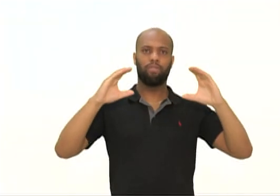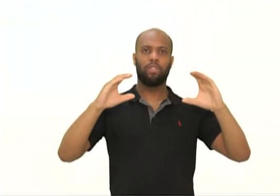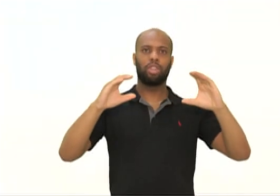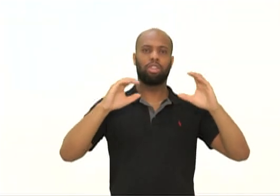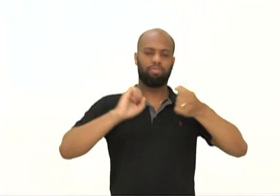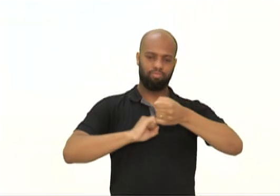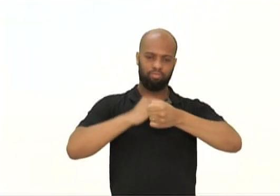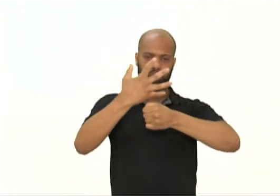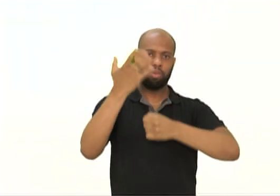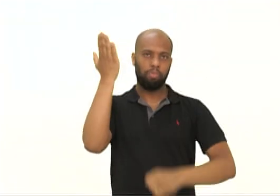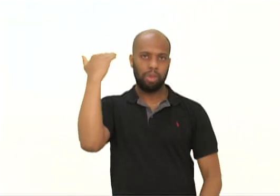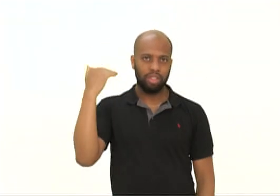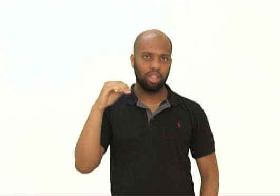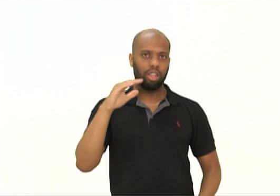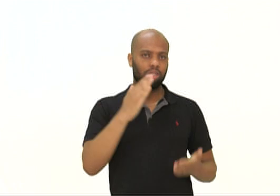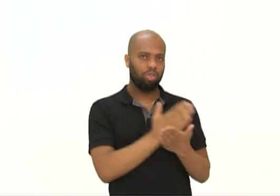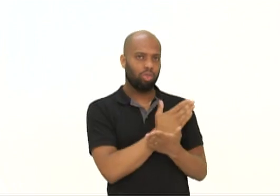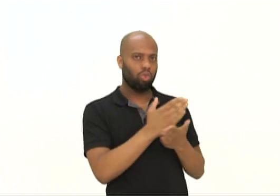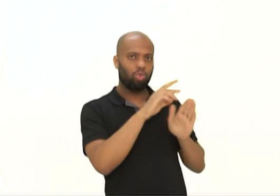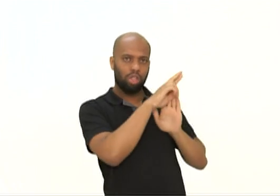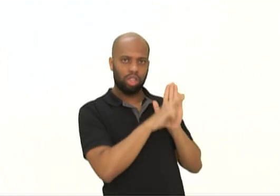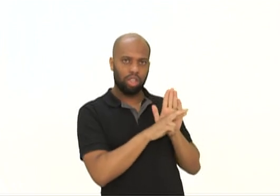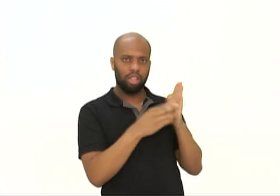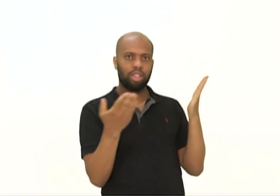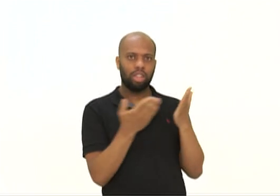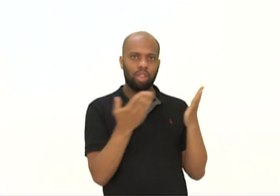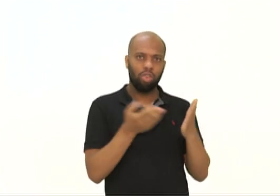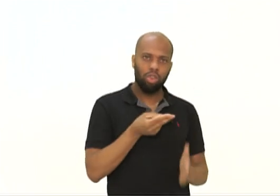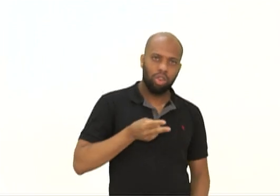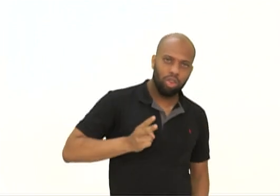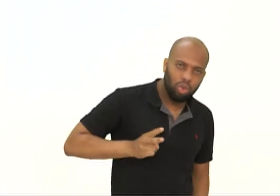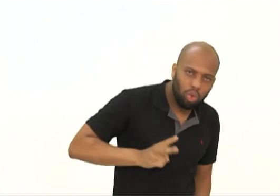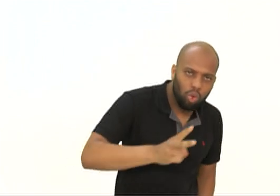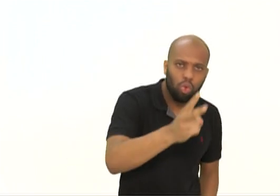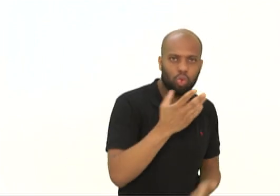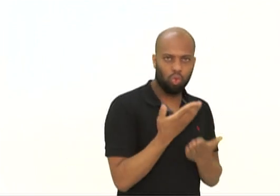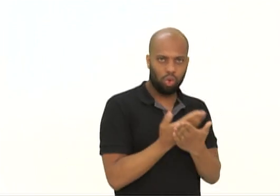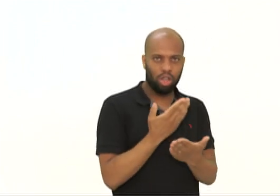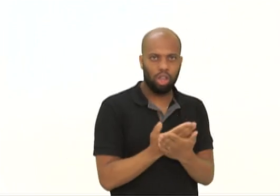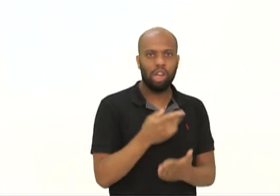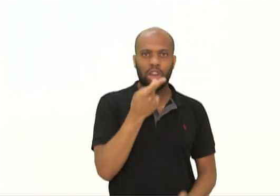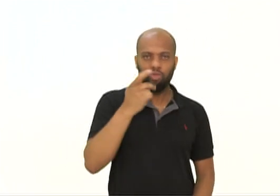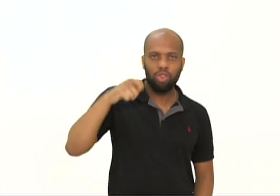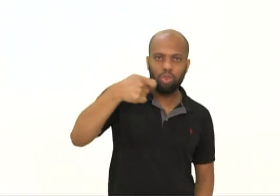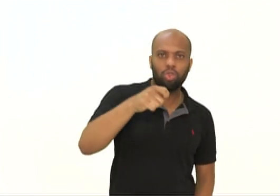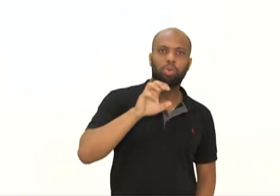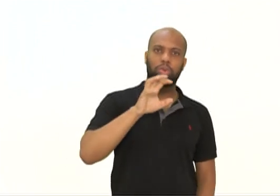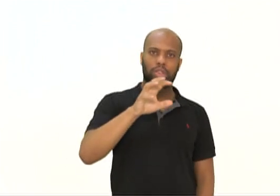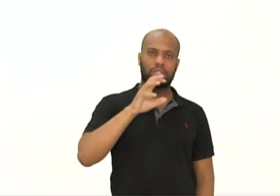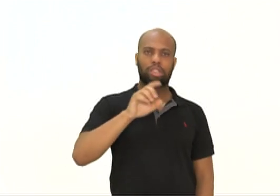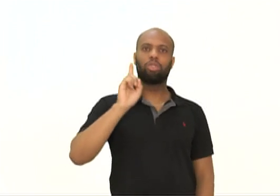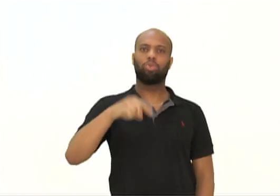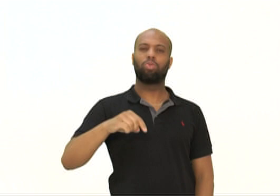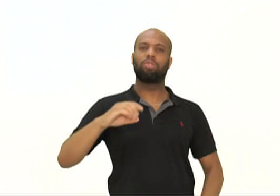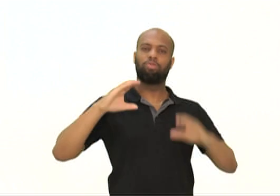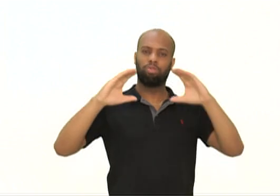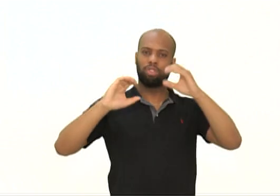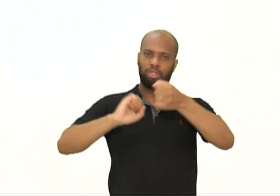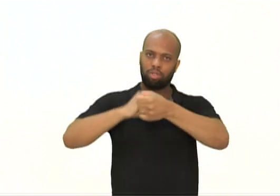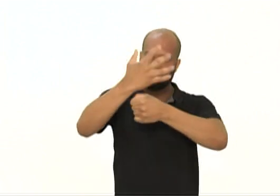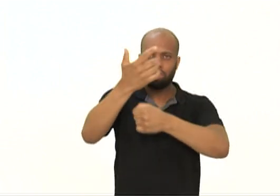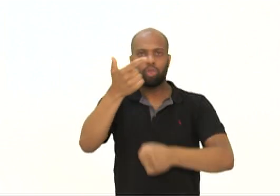de algumas propriedades, e a gente vai seguir nessa aula falando de função exponencial, de